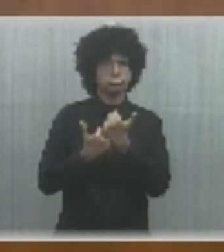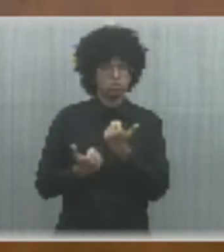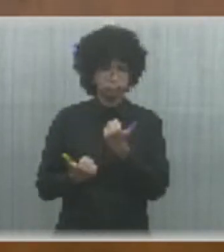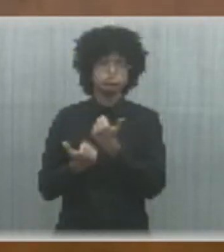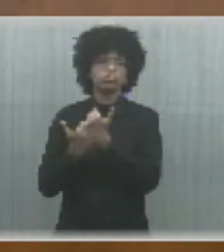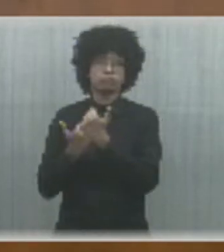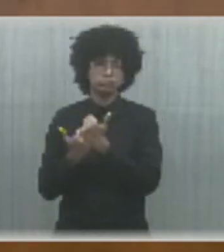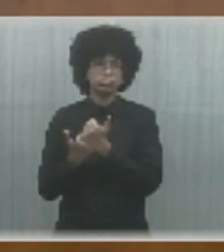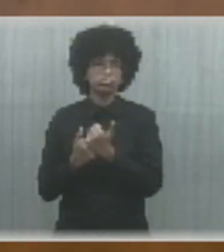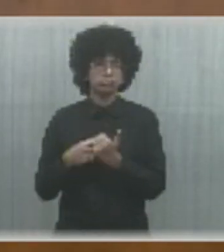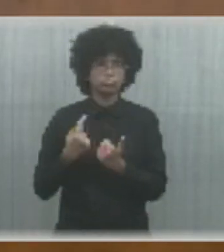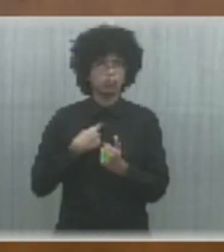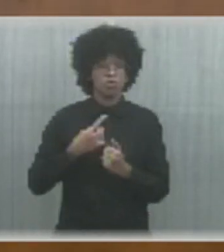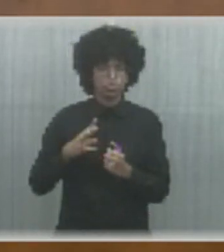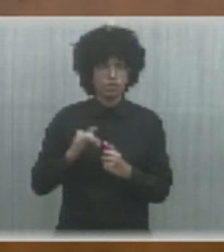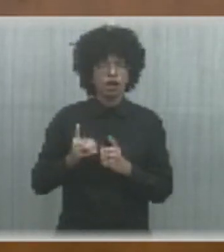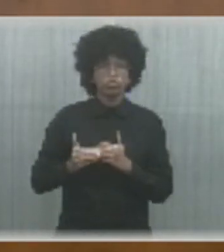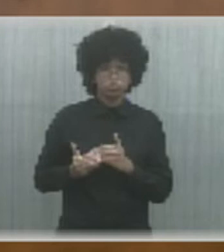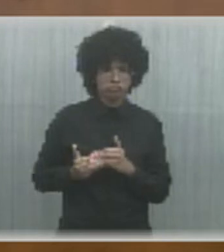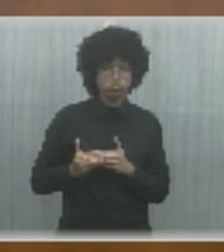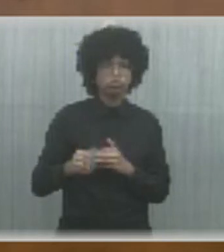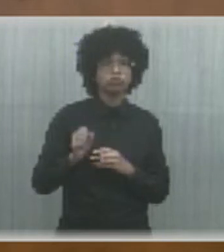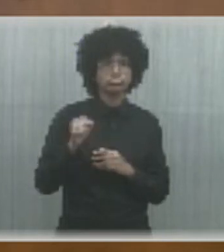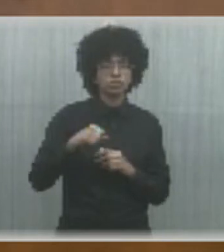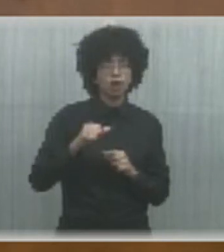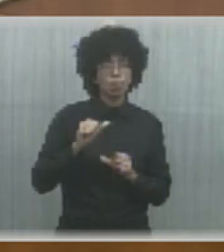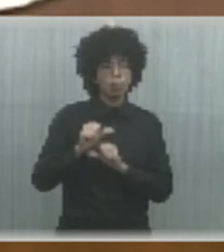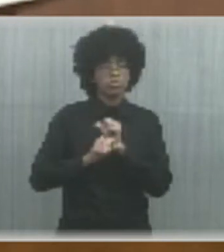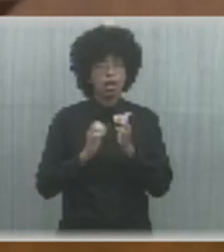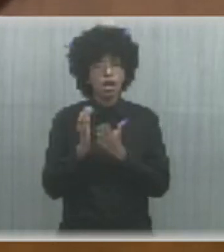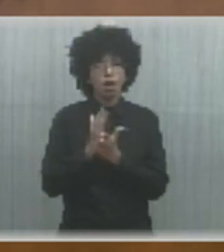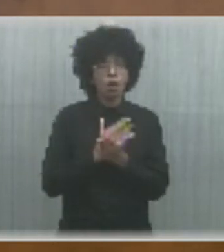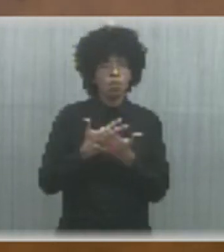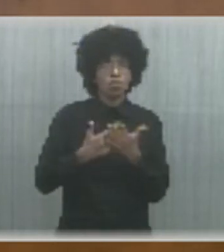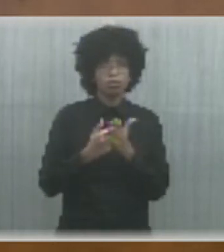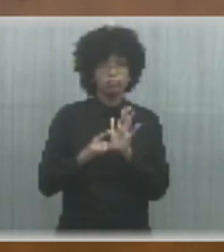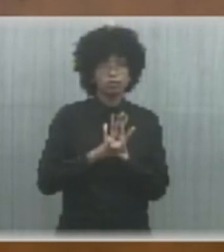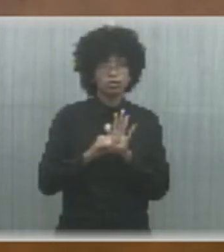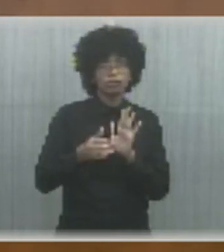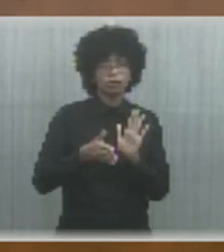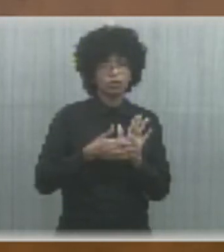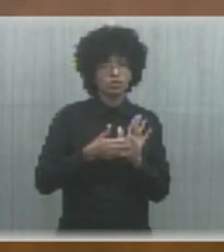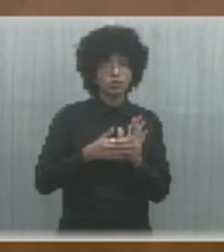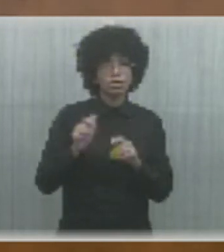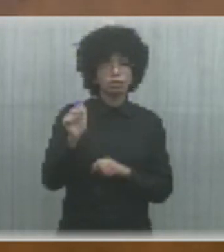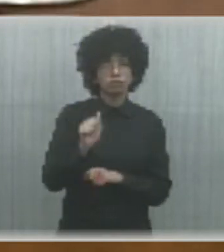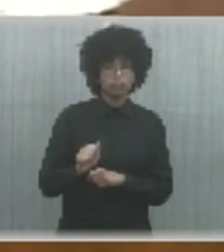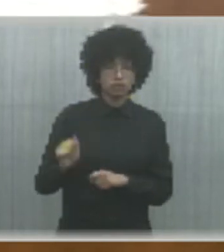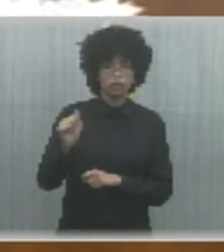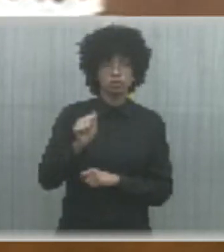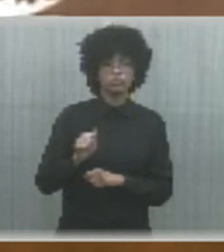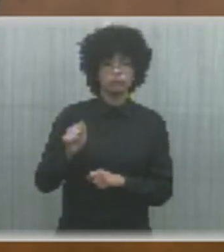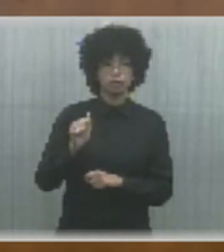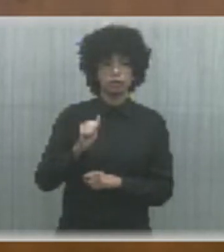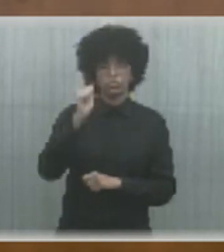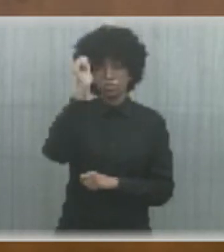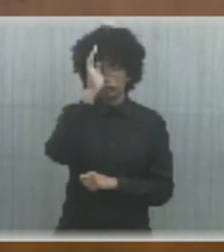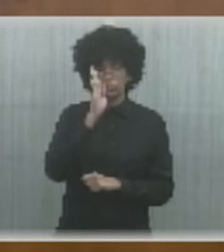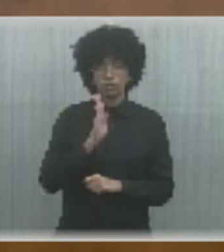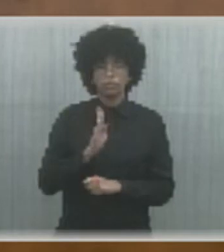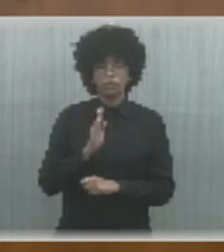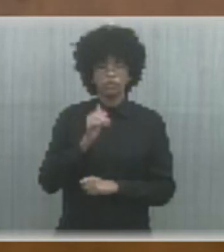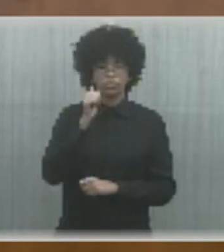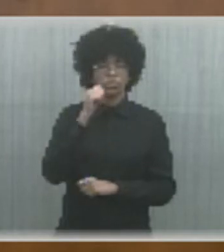vamos, sim, reformular a lei. Essa lei, ela foi proposta pela Associação Brasileira de